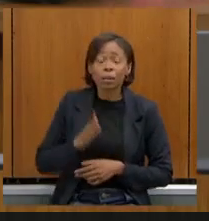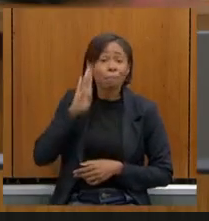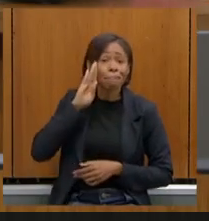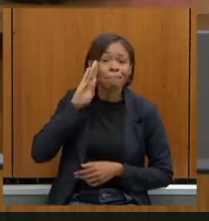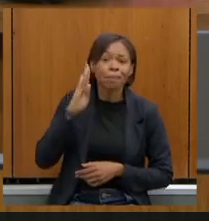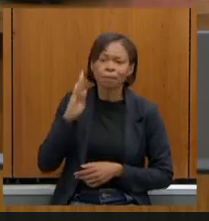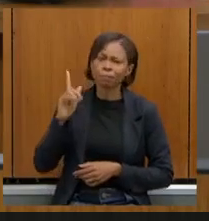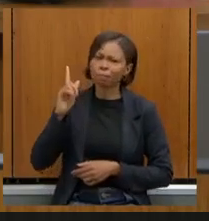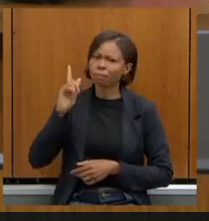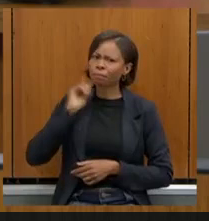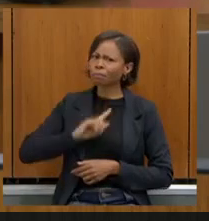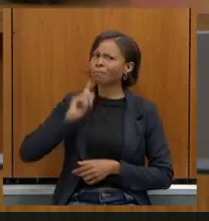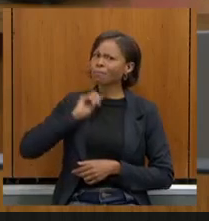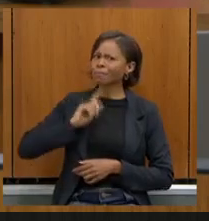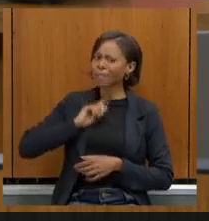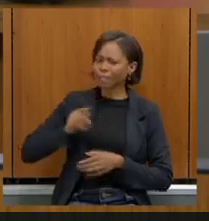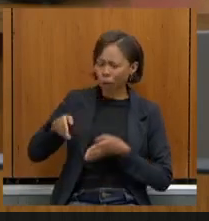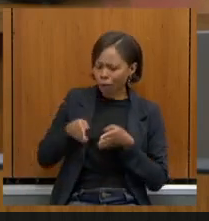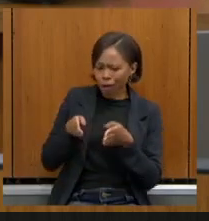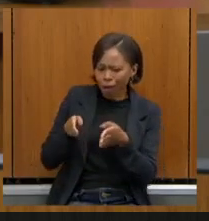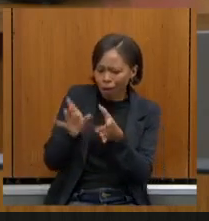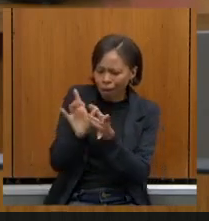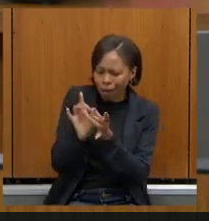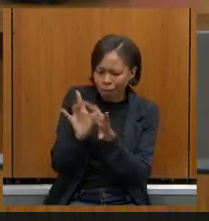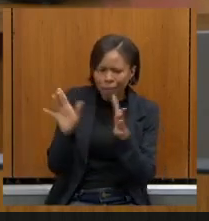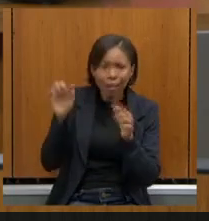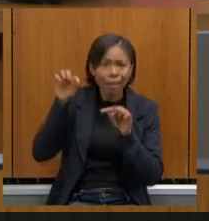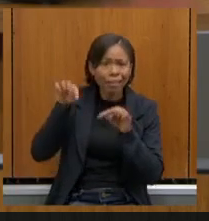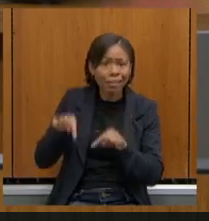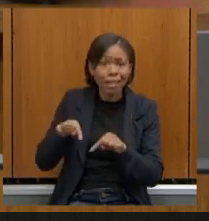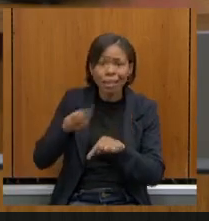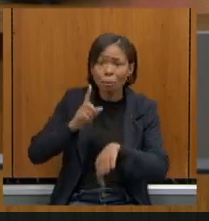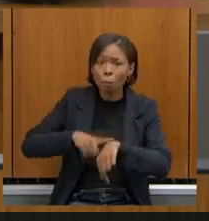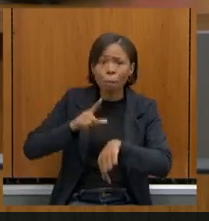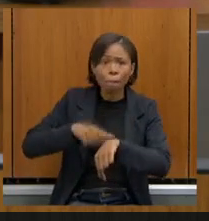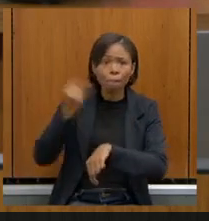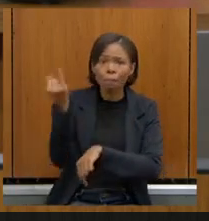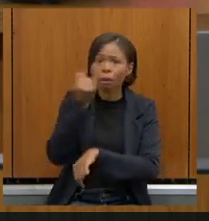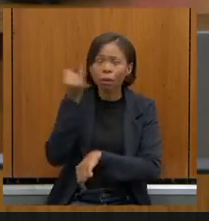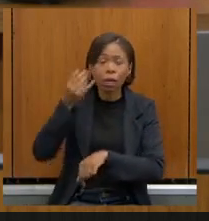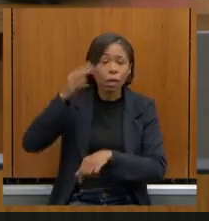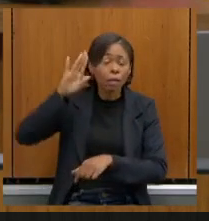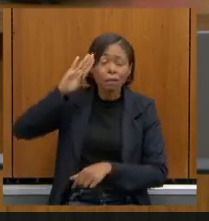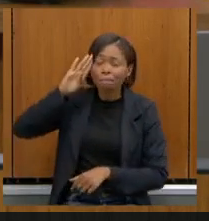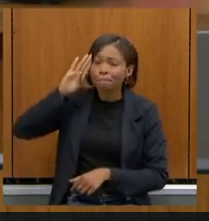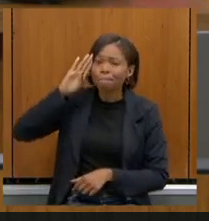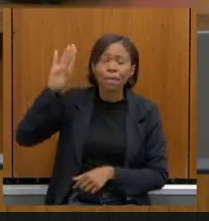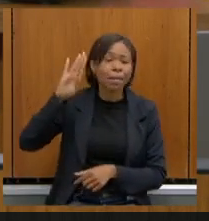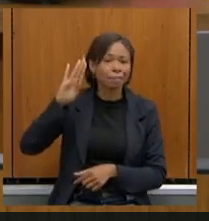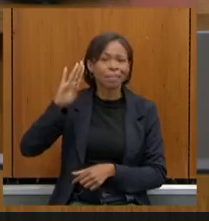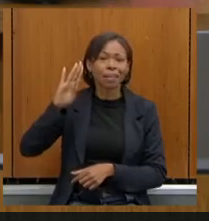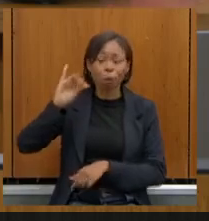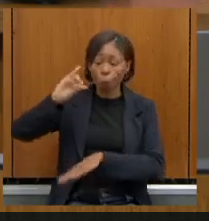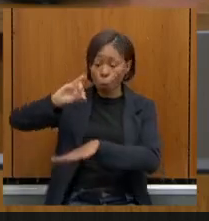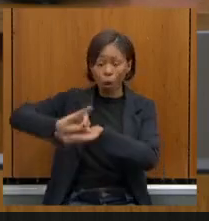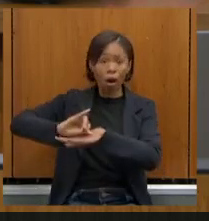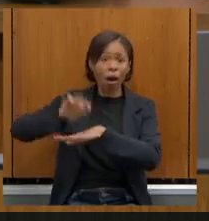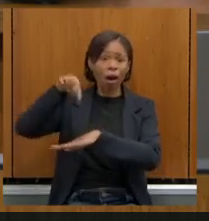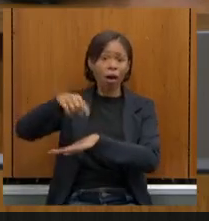a liberdade, num momento importante, vira central. A gente vai consolidando um eixo